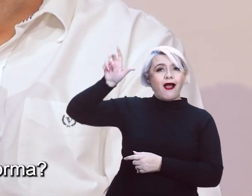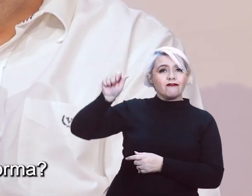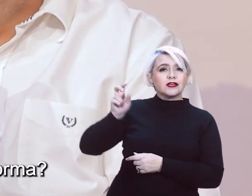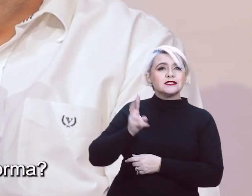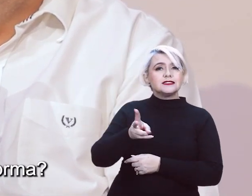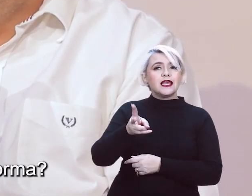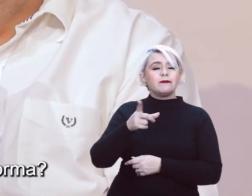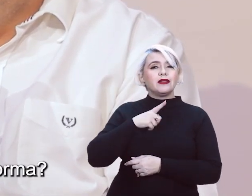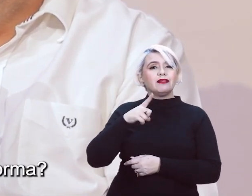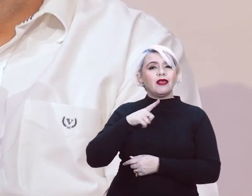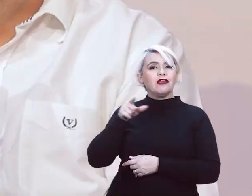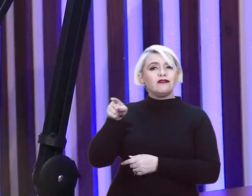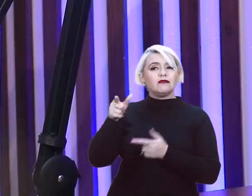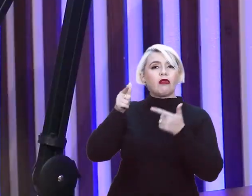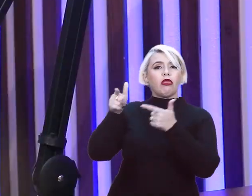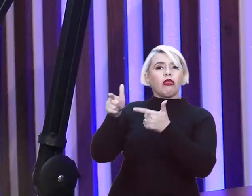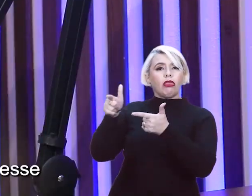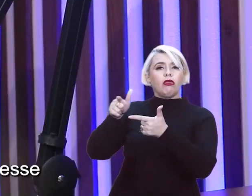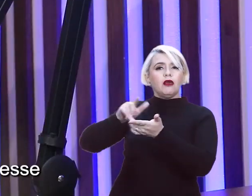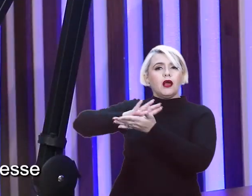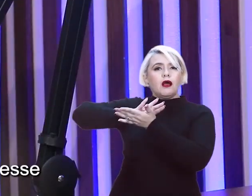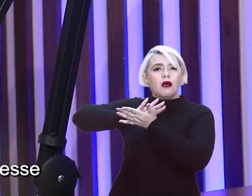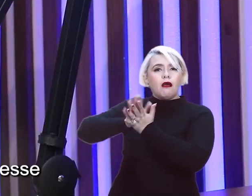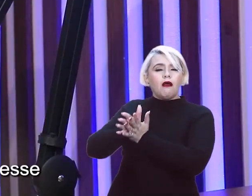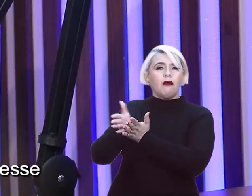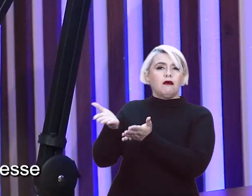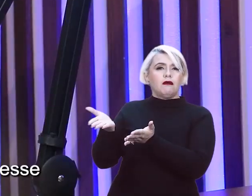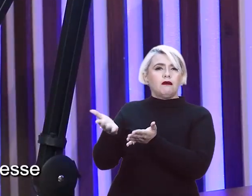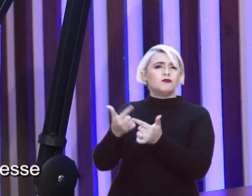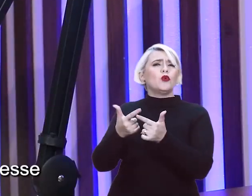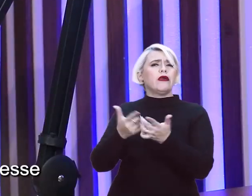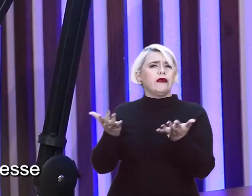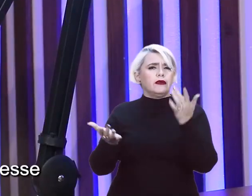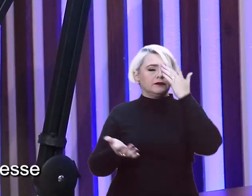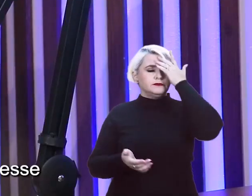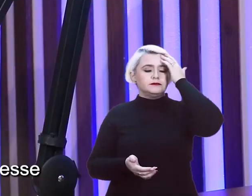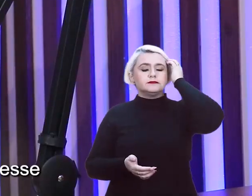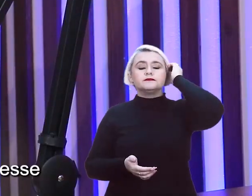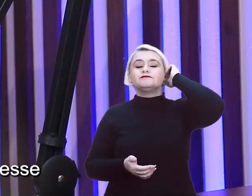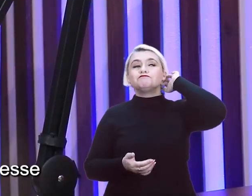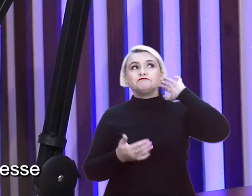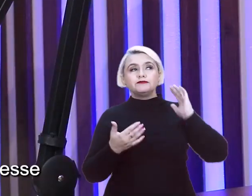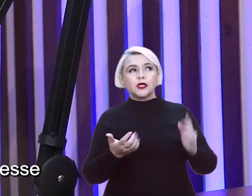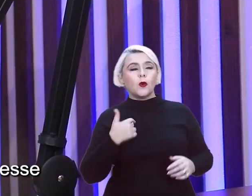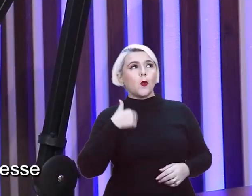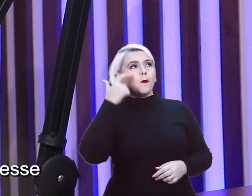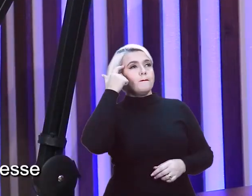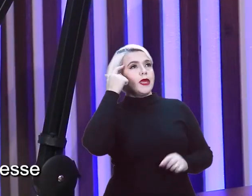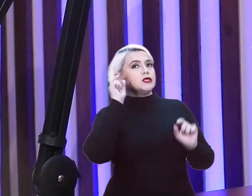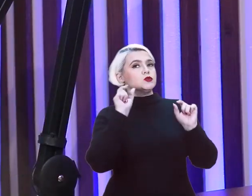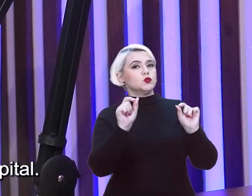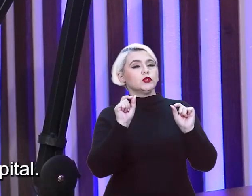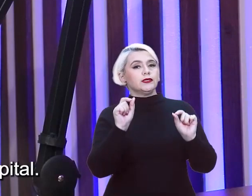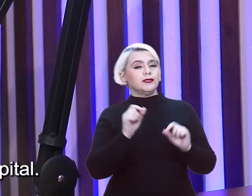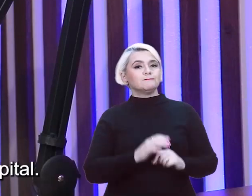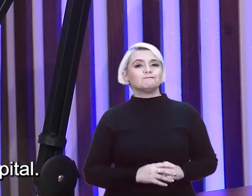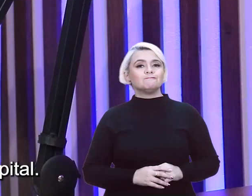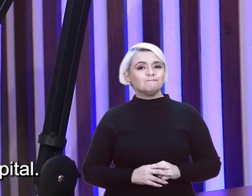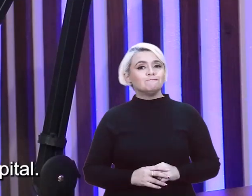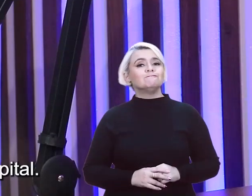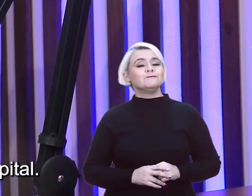foi vista dessa forma? Então, eu penso, Antônio, que é